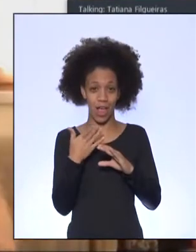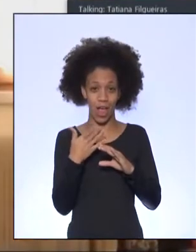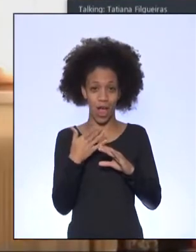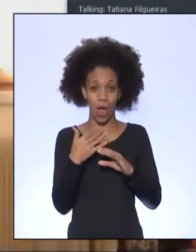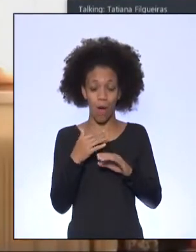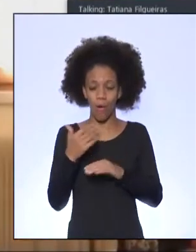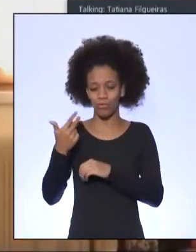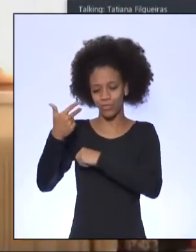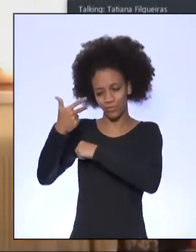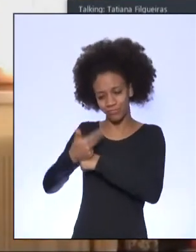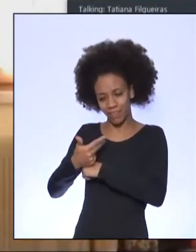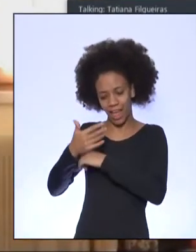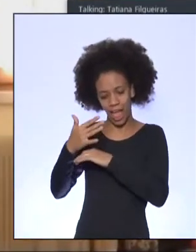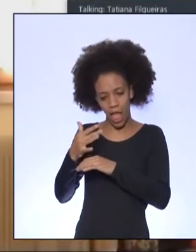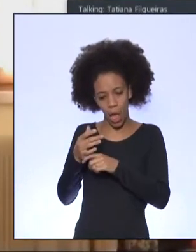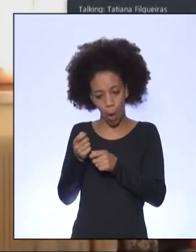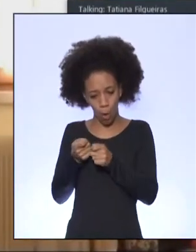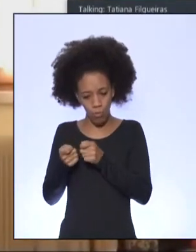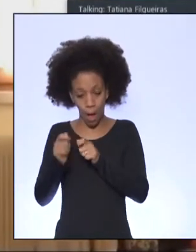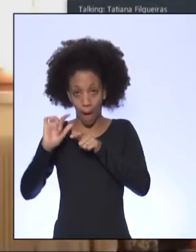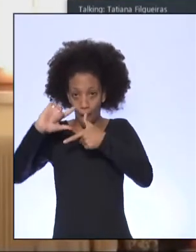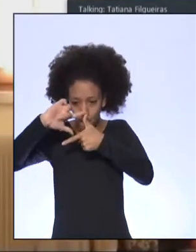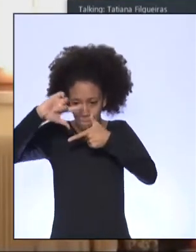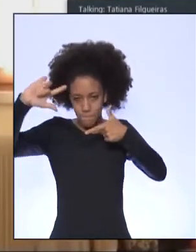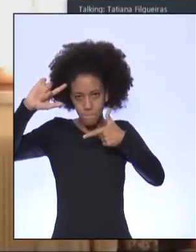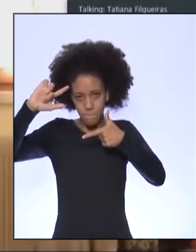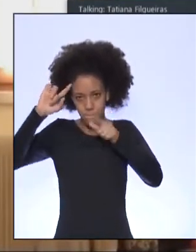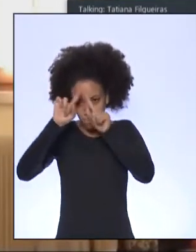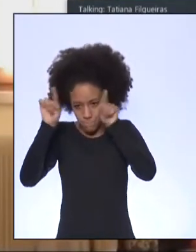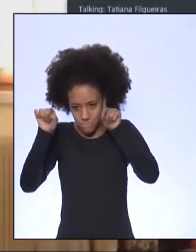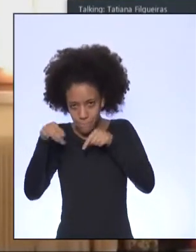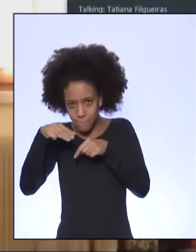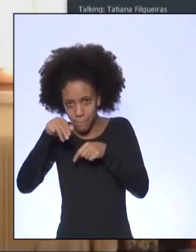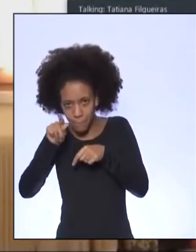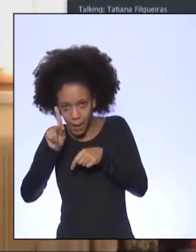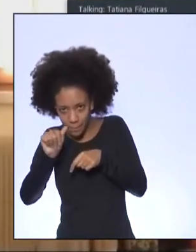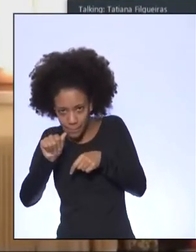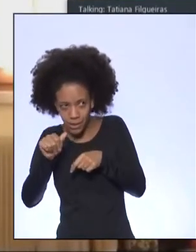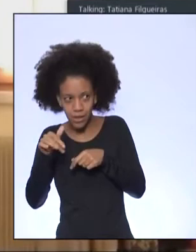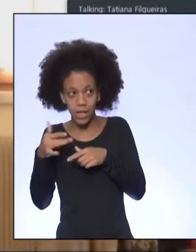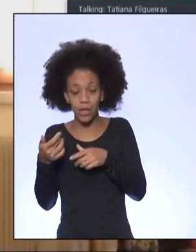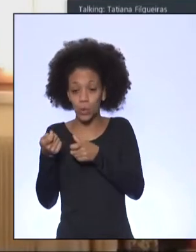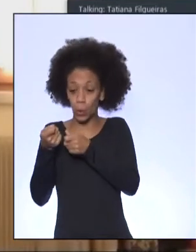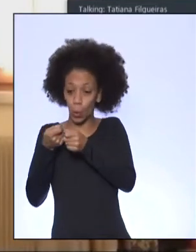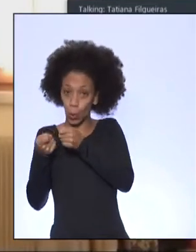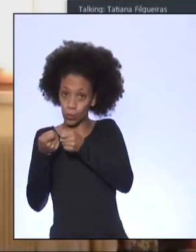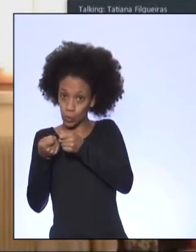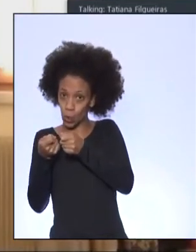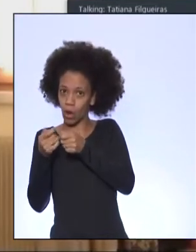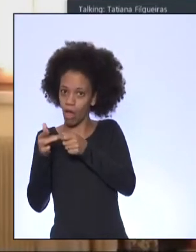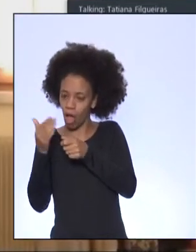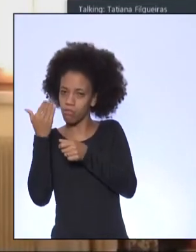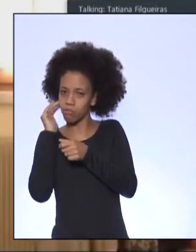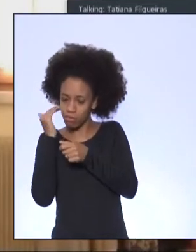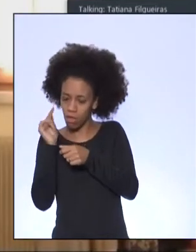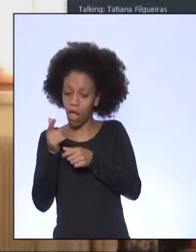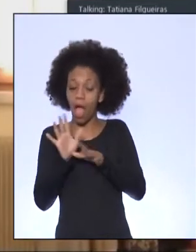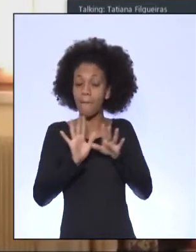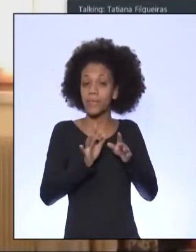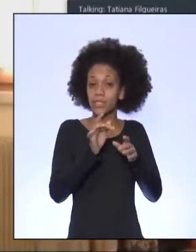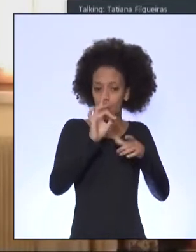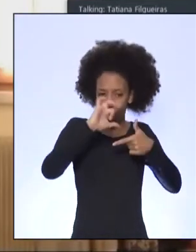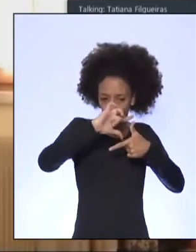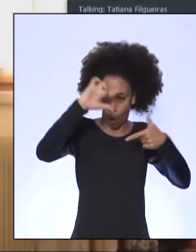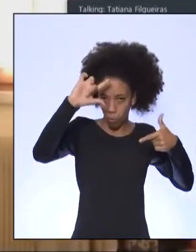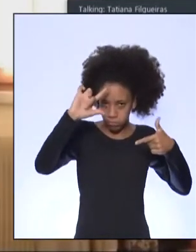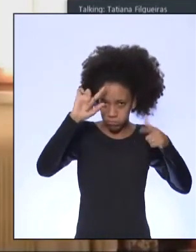mapa, o que eu controlo e o que eu não controlo. O que eles não controlam, o que eles têm que entender? Se eu não controlo isso que é externo,